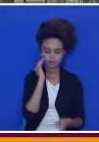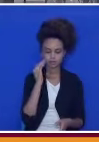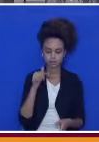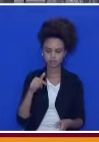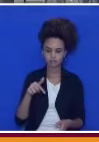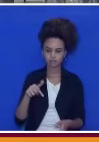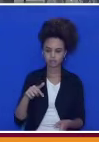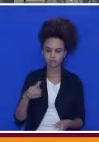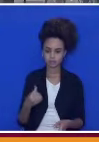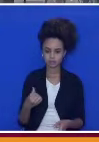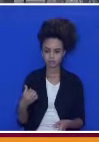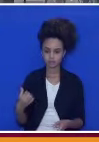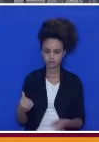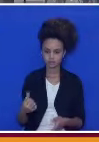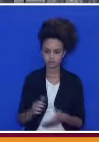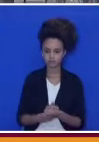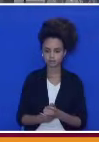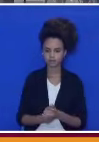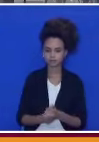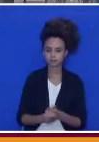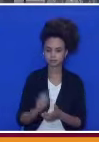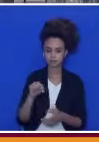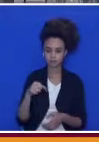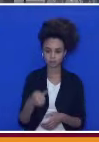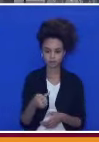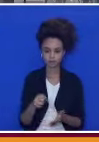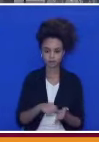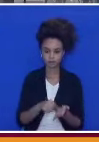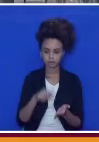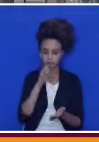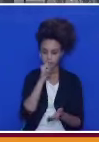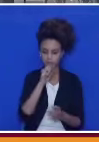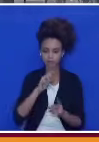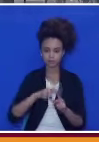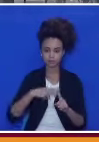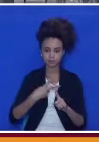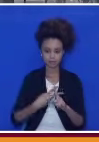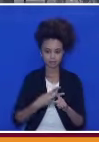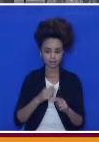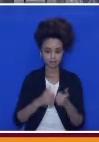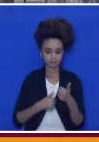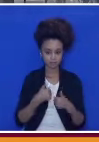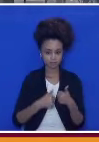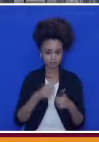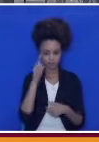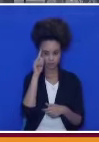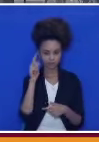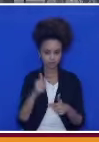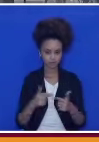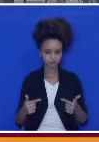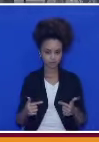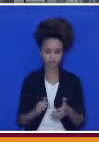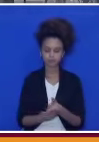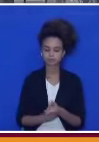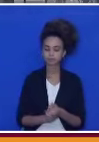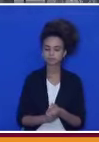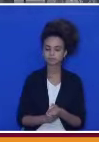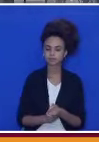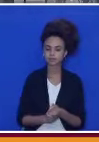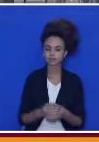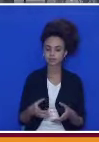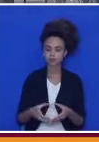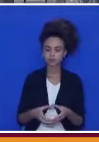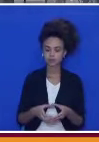Rosa 66. Na sequência da Lotomania tem dupla cena, tem time mania, tem dia de sorte. Bola laranja